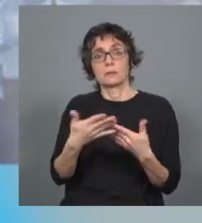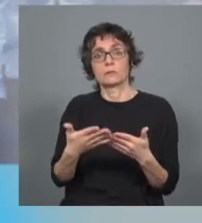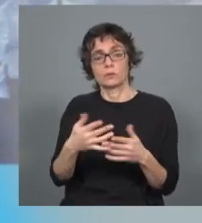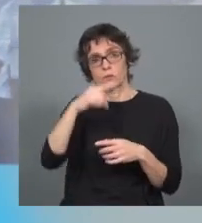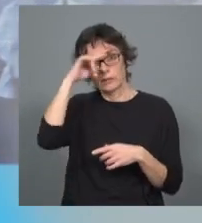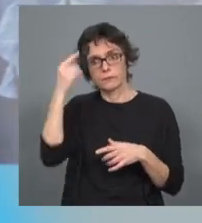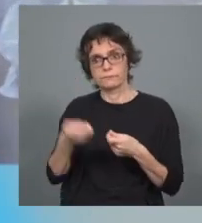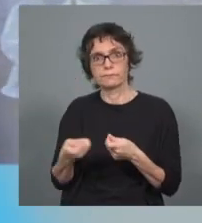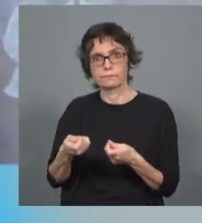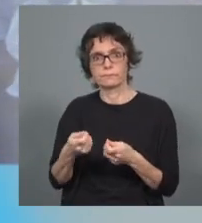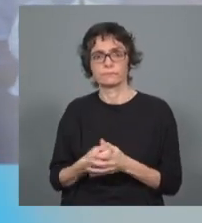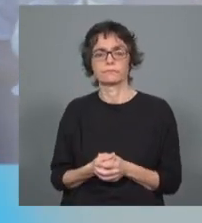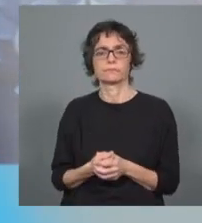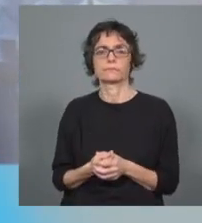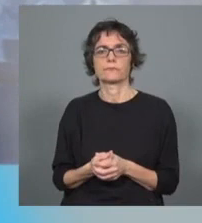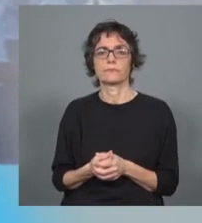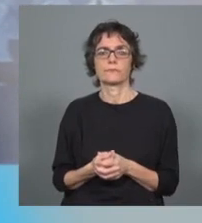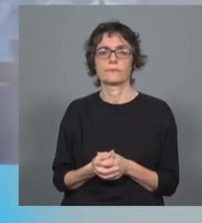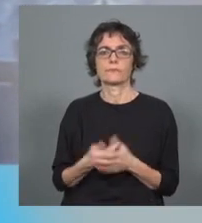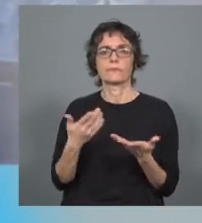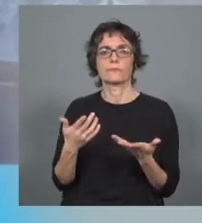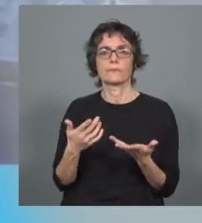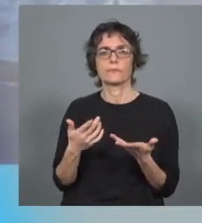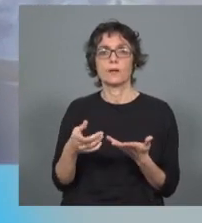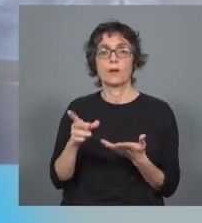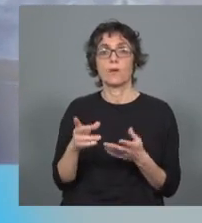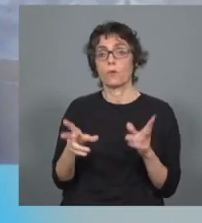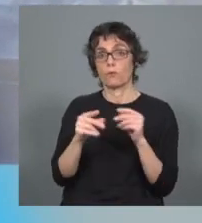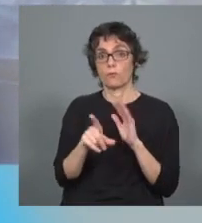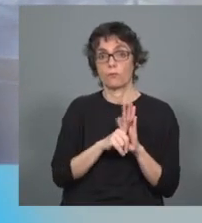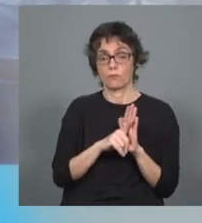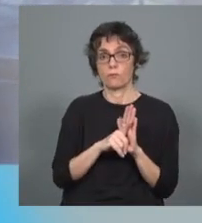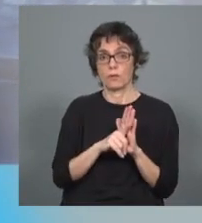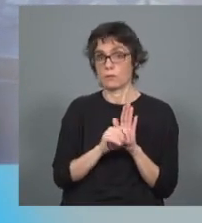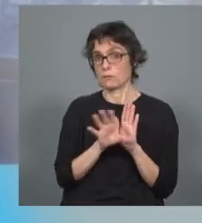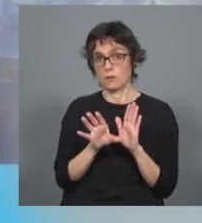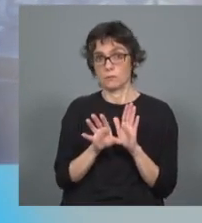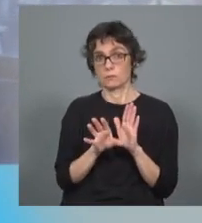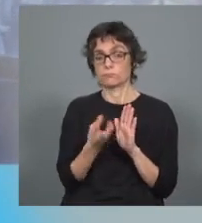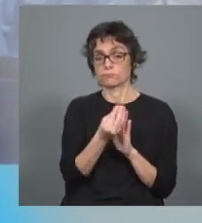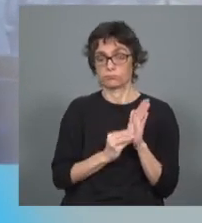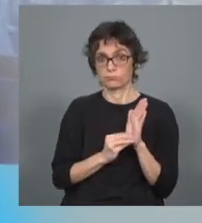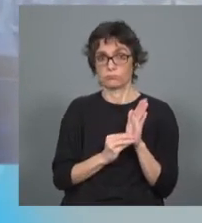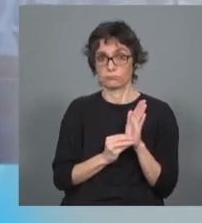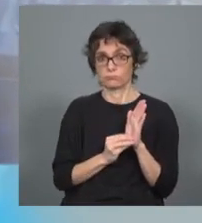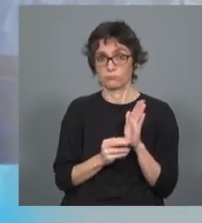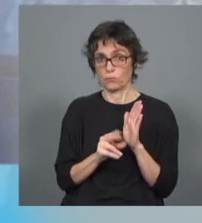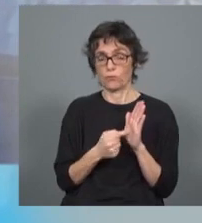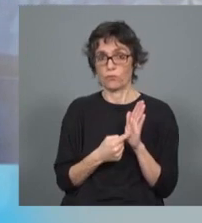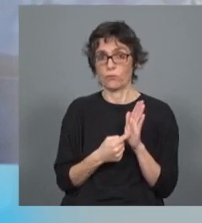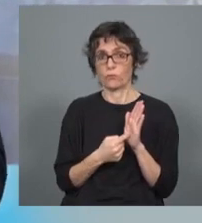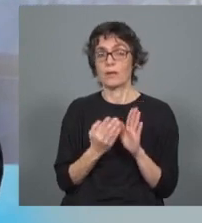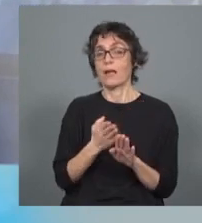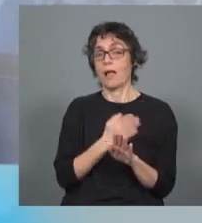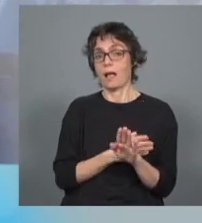só dizer que, nesse caso, haverá uma nova lei, até esta lei será reformulada, e depois esta lei, antes da promulgação,